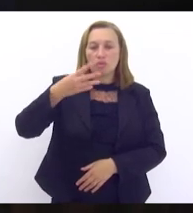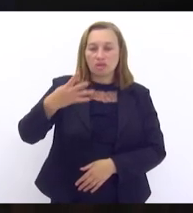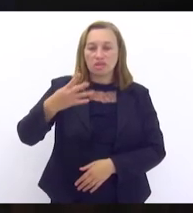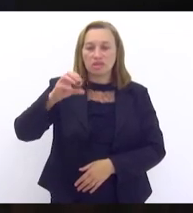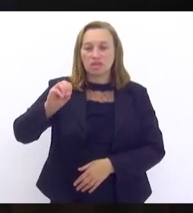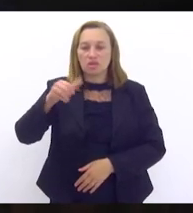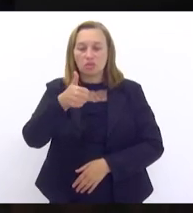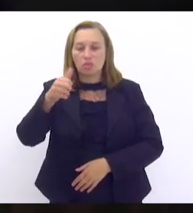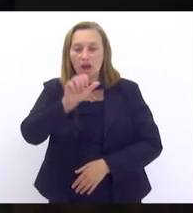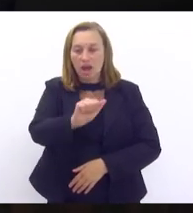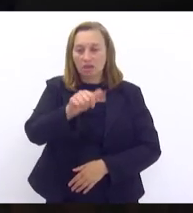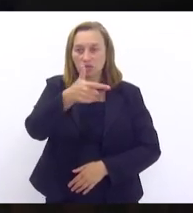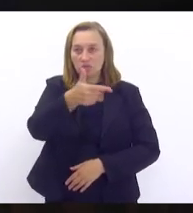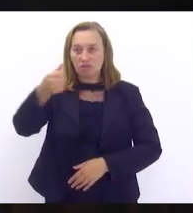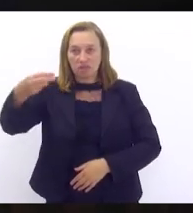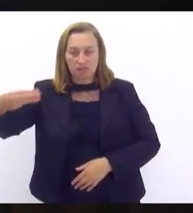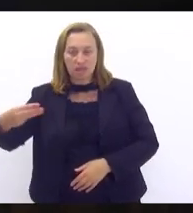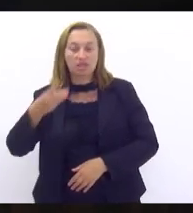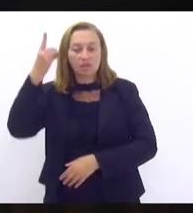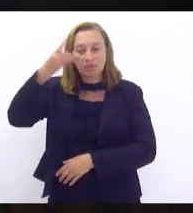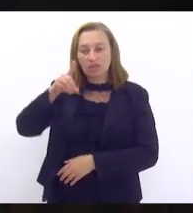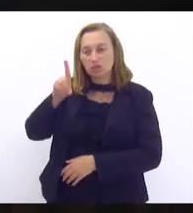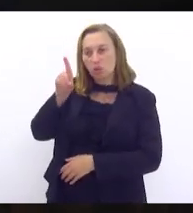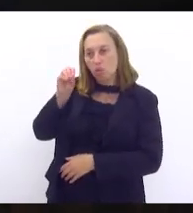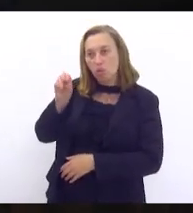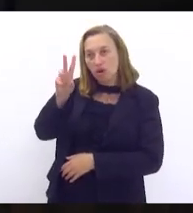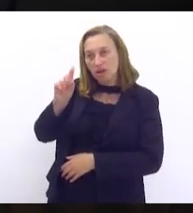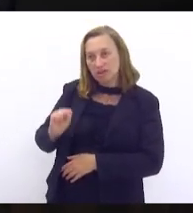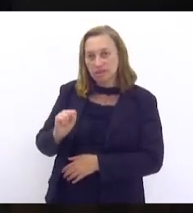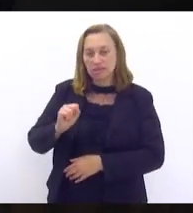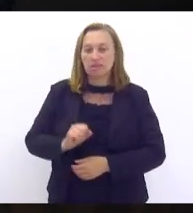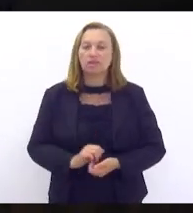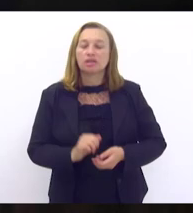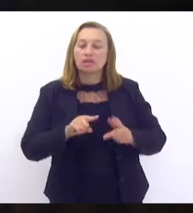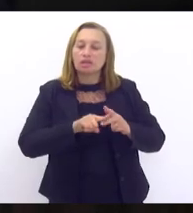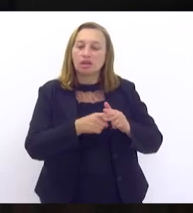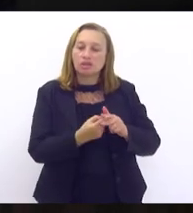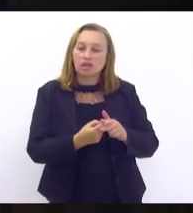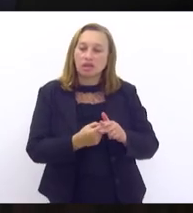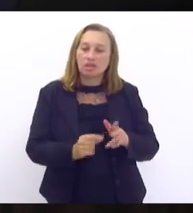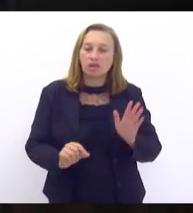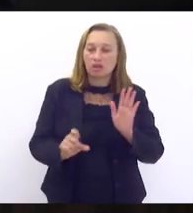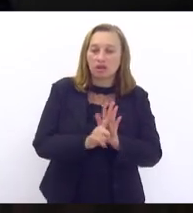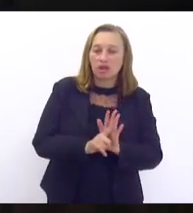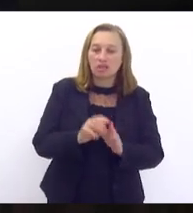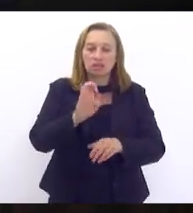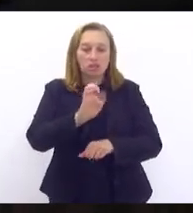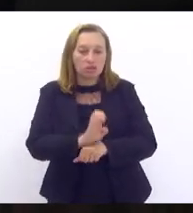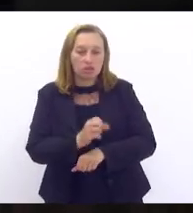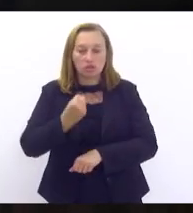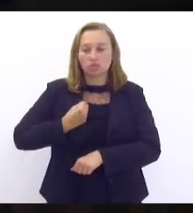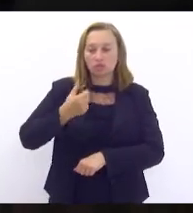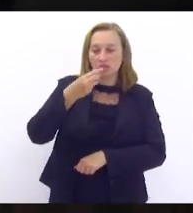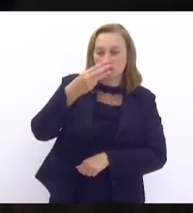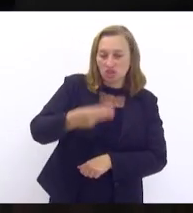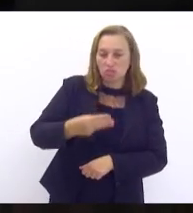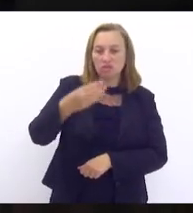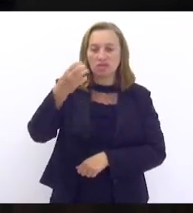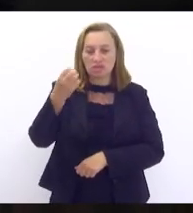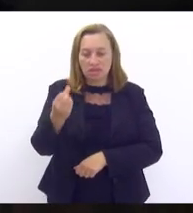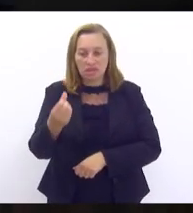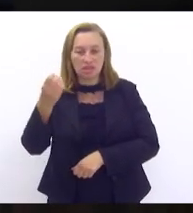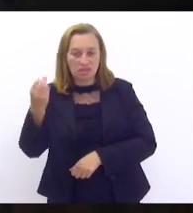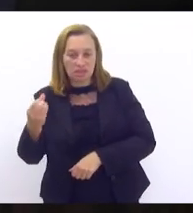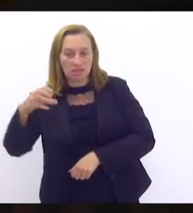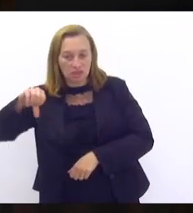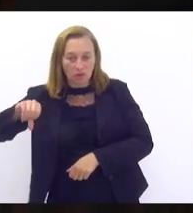de 2023, de autoria do deputado Douglas Ruas, que alteram-se as leis estaduais número